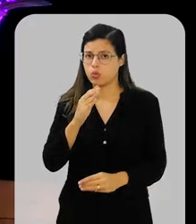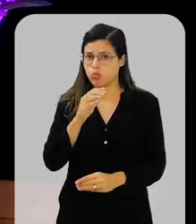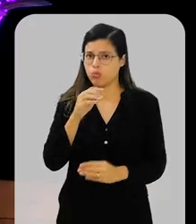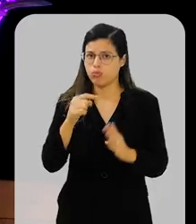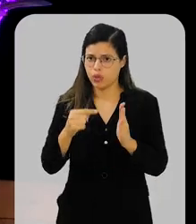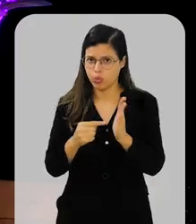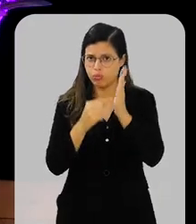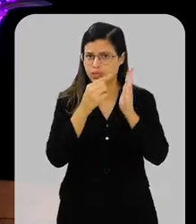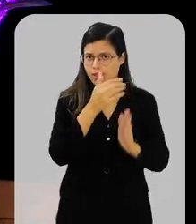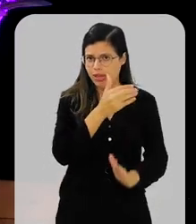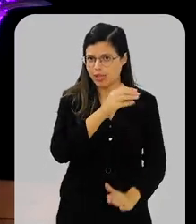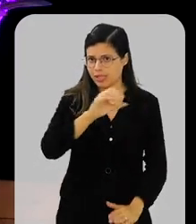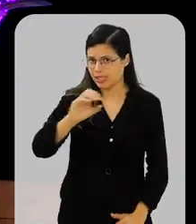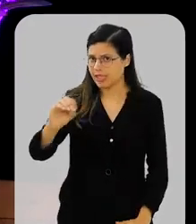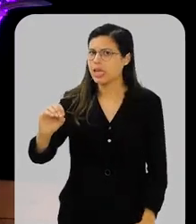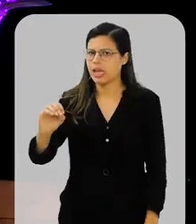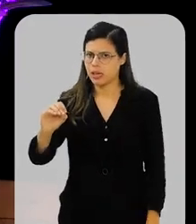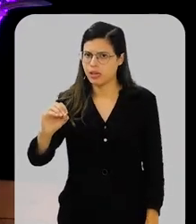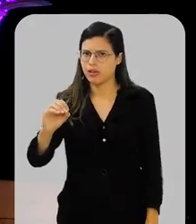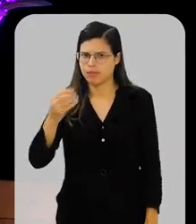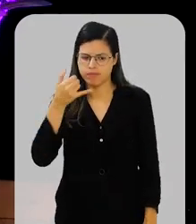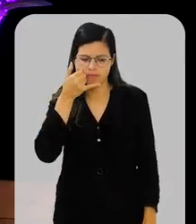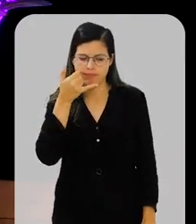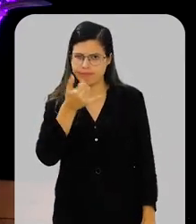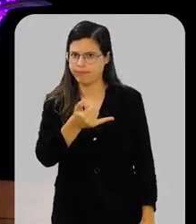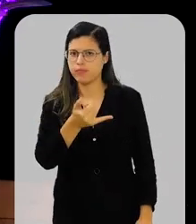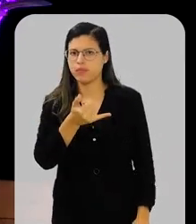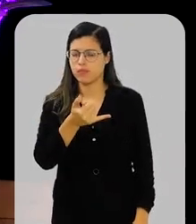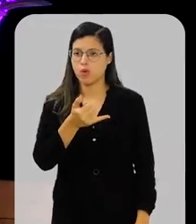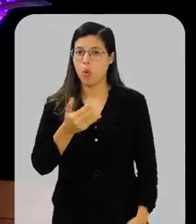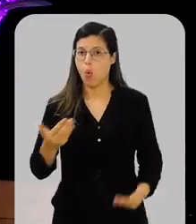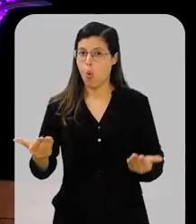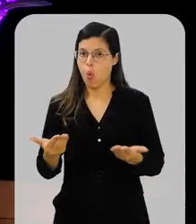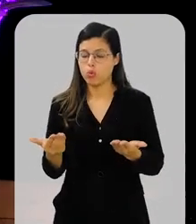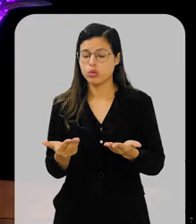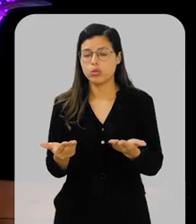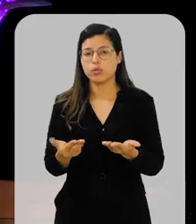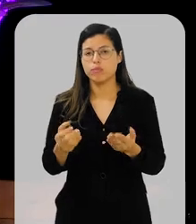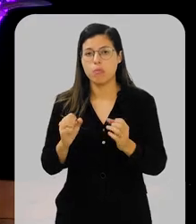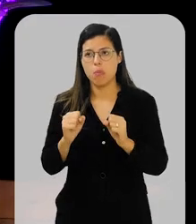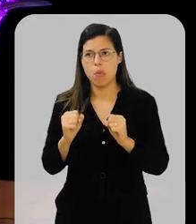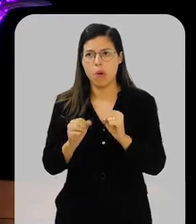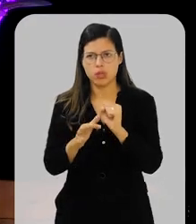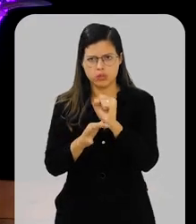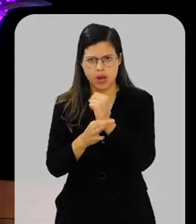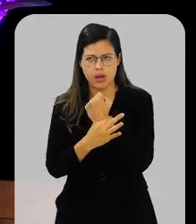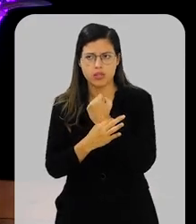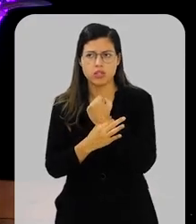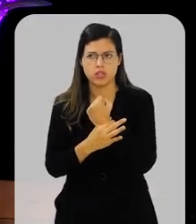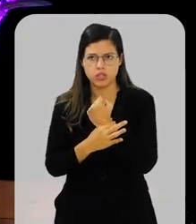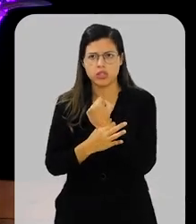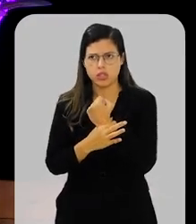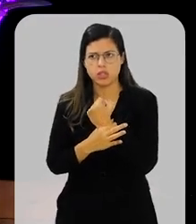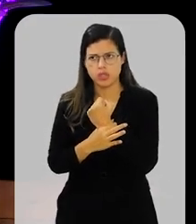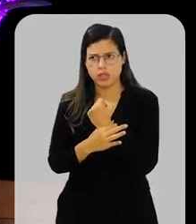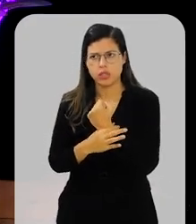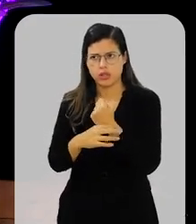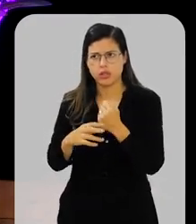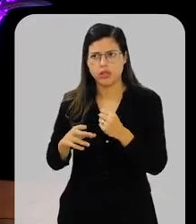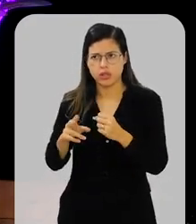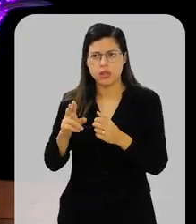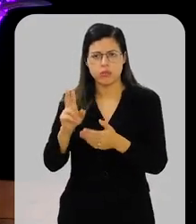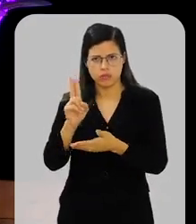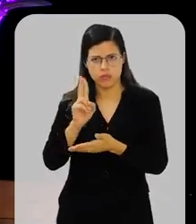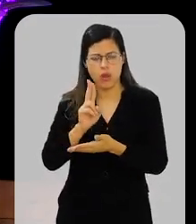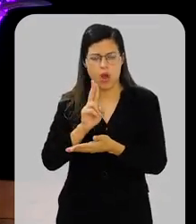Disque 100. Disque 100 é um telefone denúncia. E hoje, eu posso garantir para você, porque porque eu recebo ligações do